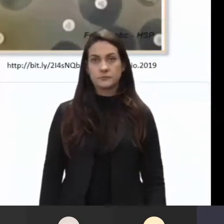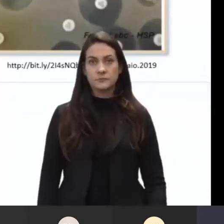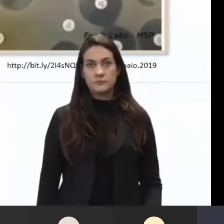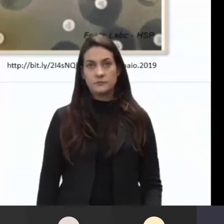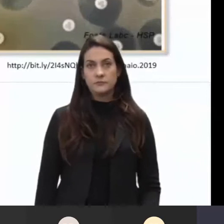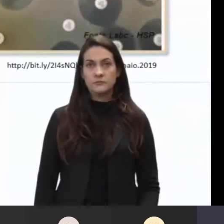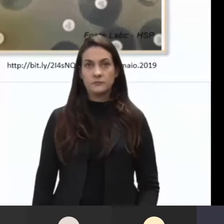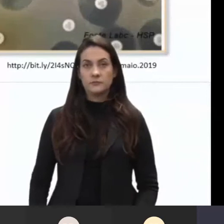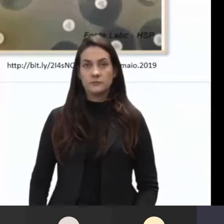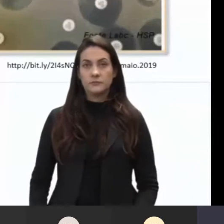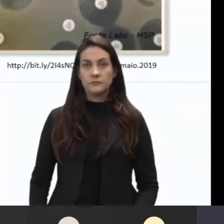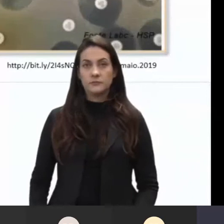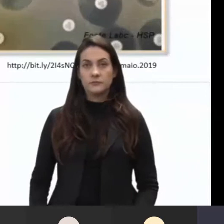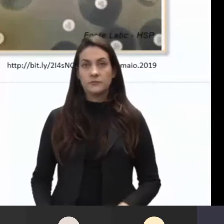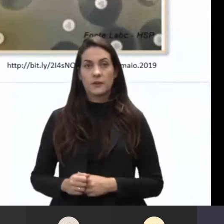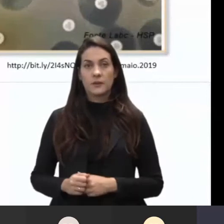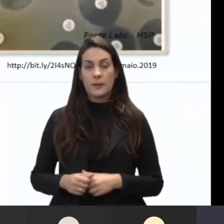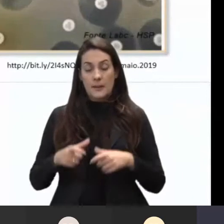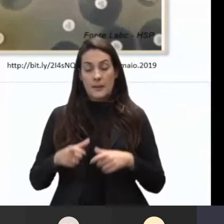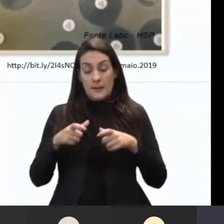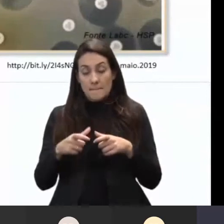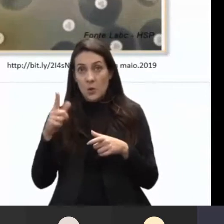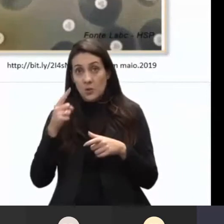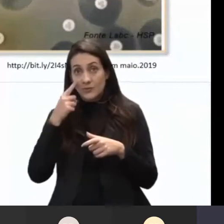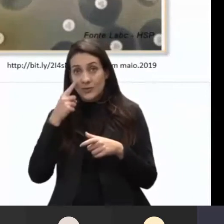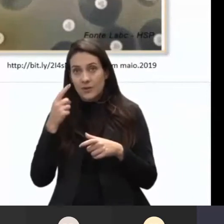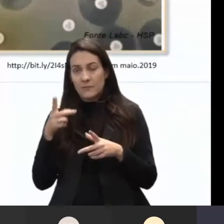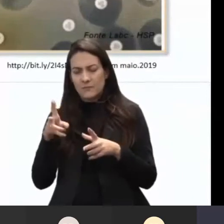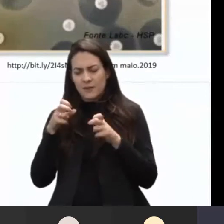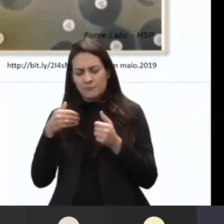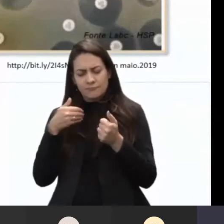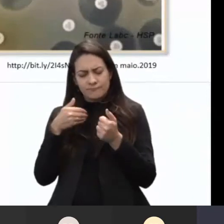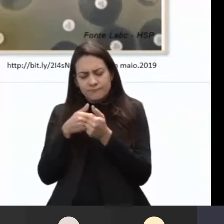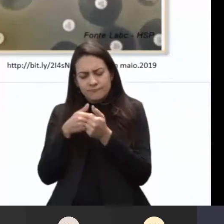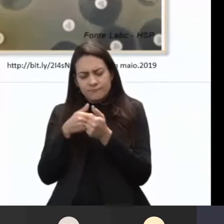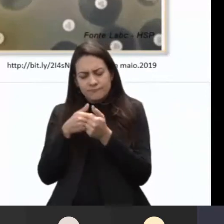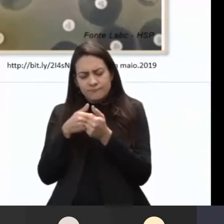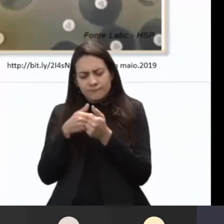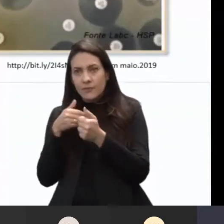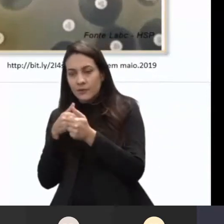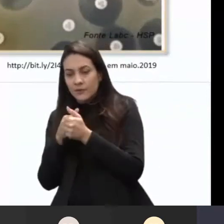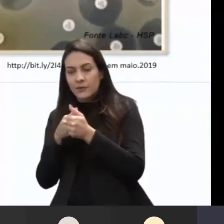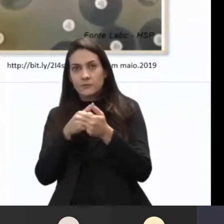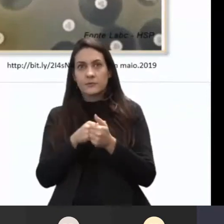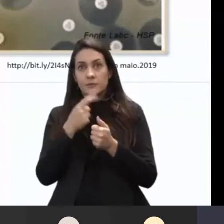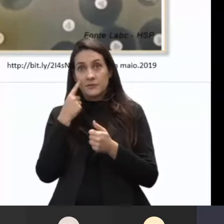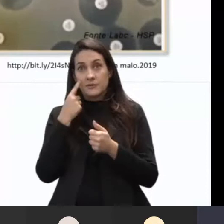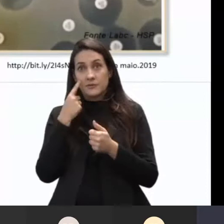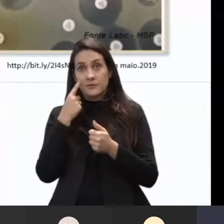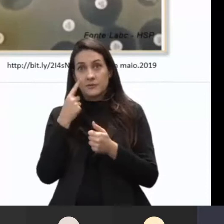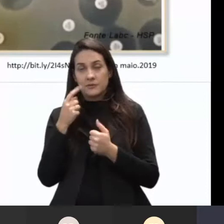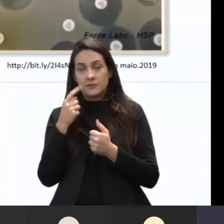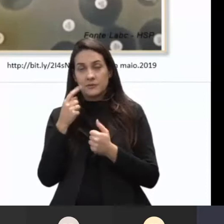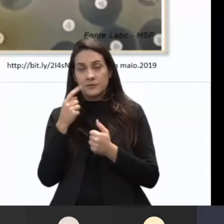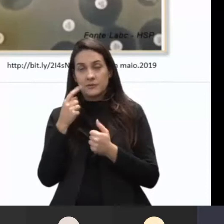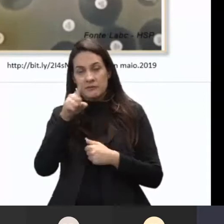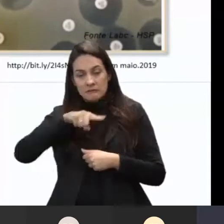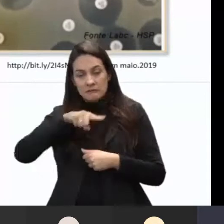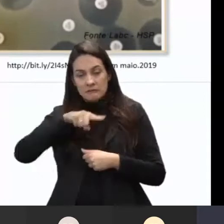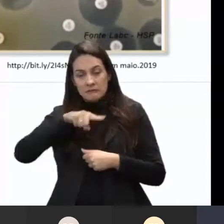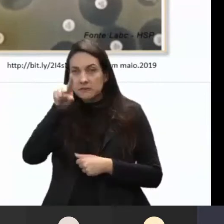observar? Você consegue observar que os halos de inibição, eles se tocam. E aí ele fica até meio